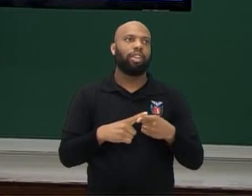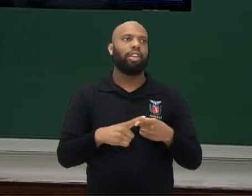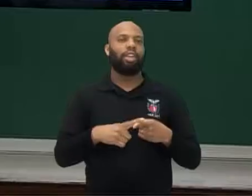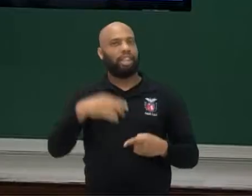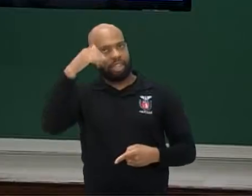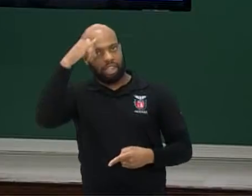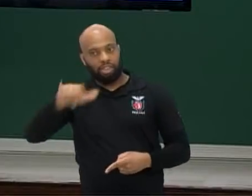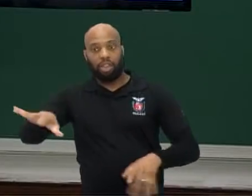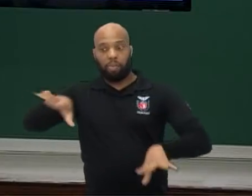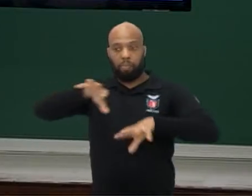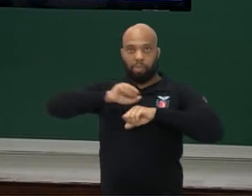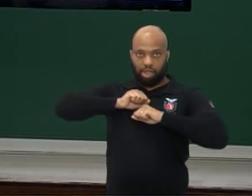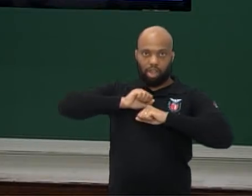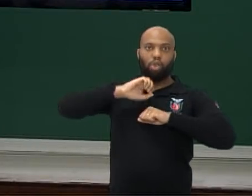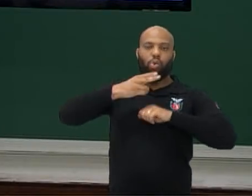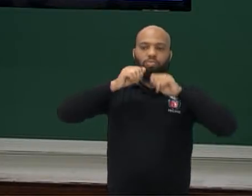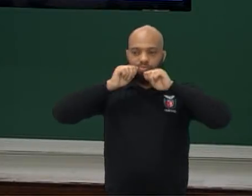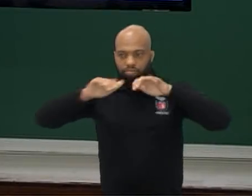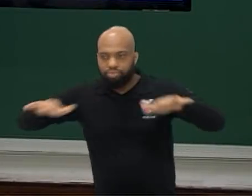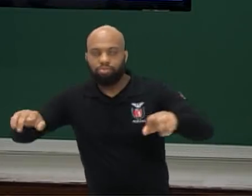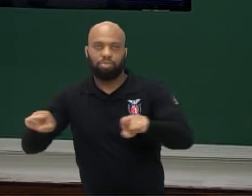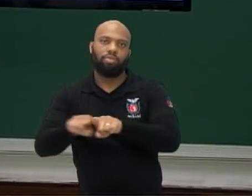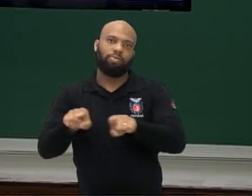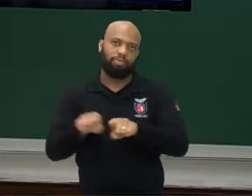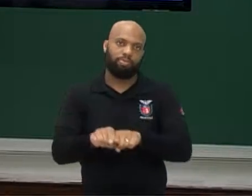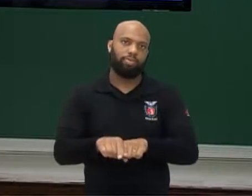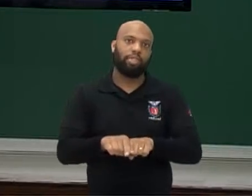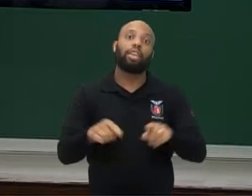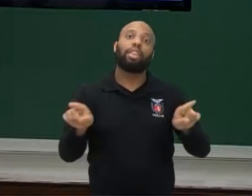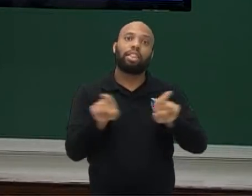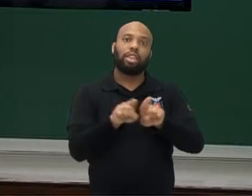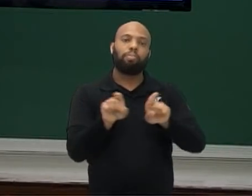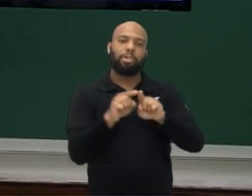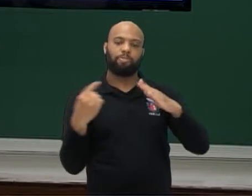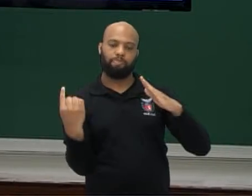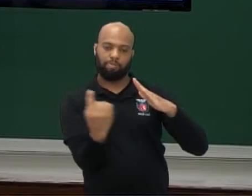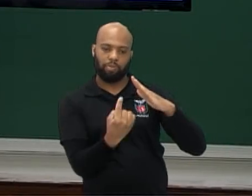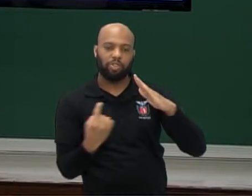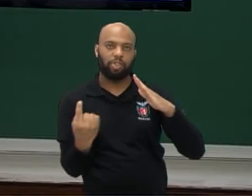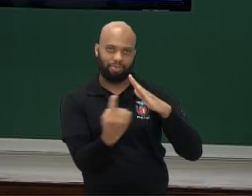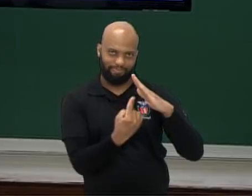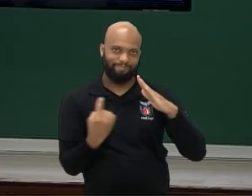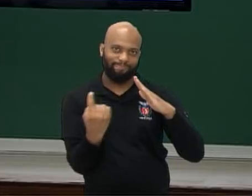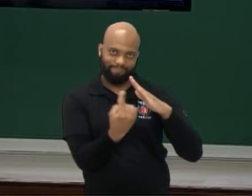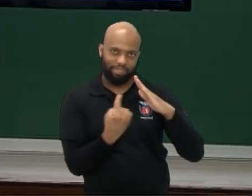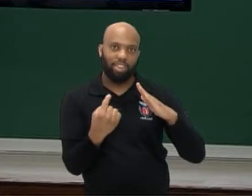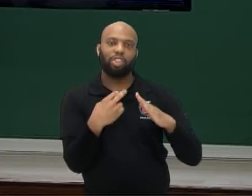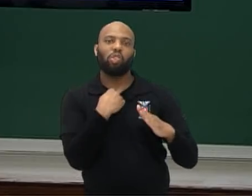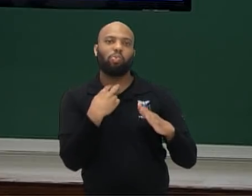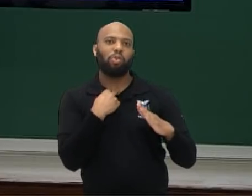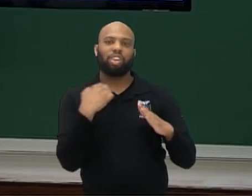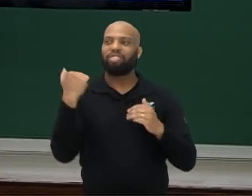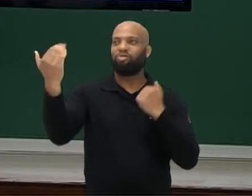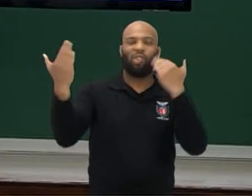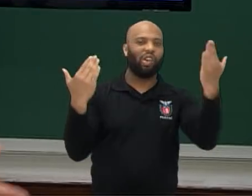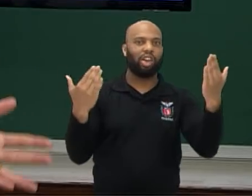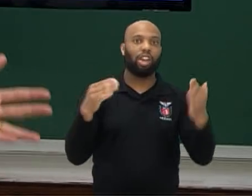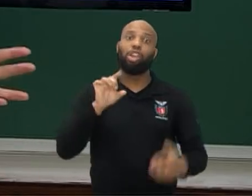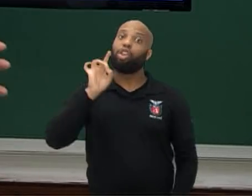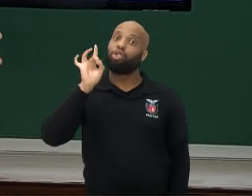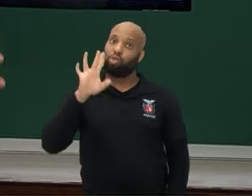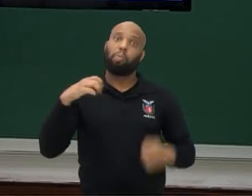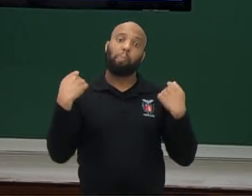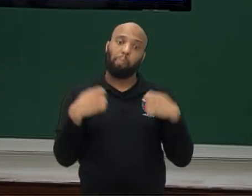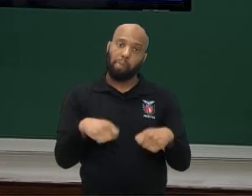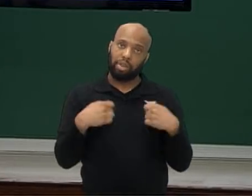acabe não se contaminando, e o isolamento social total, né? Não podemos sair de casa, a não ser que seja